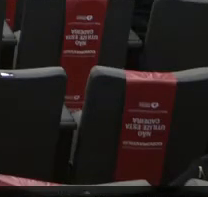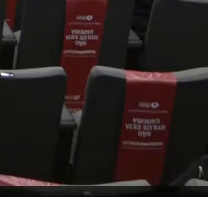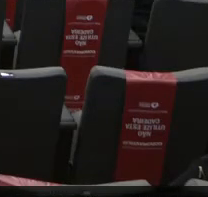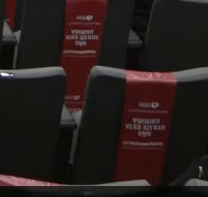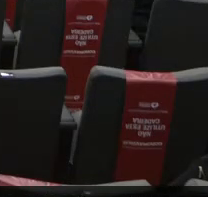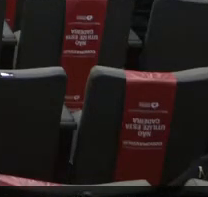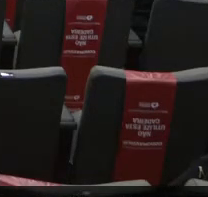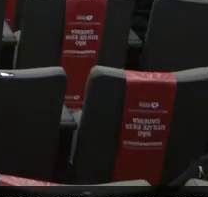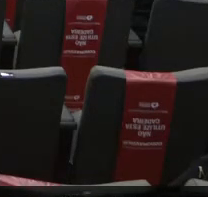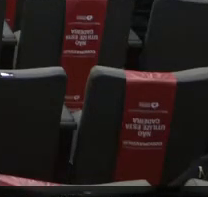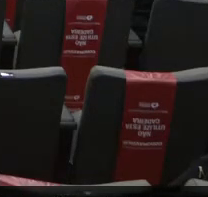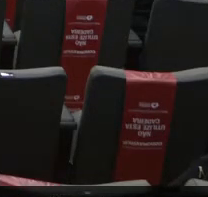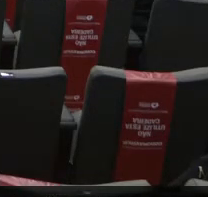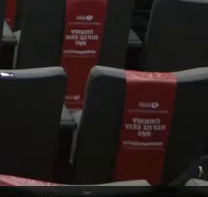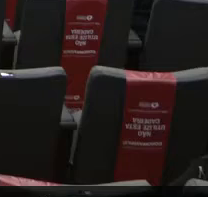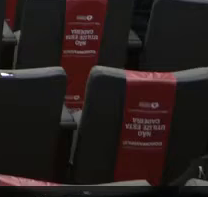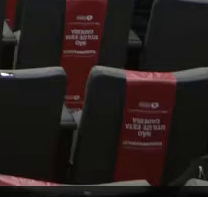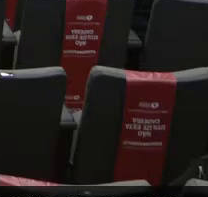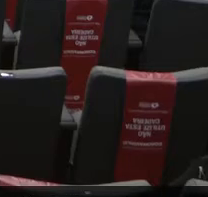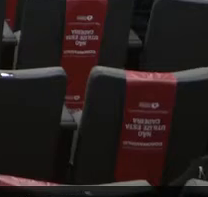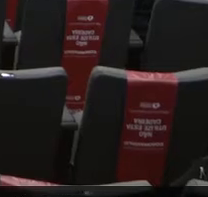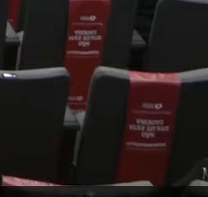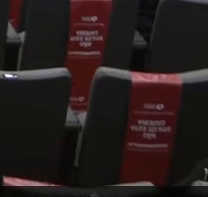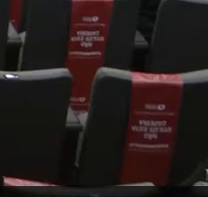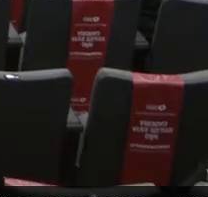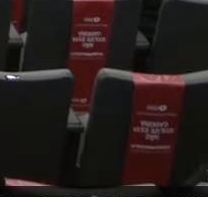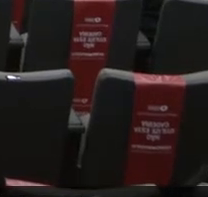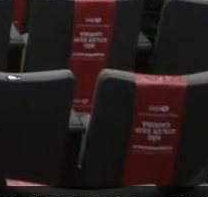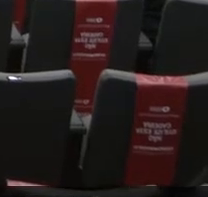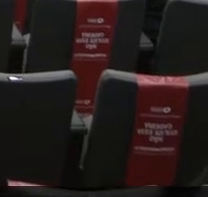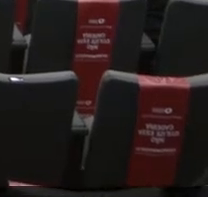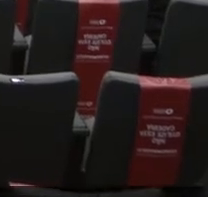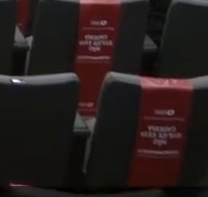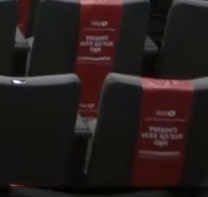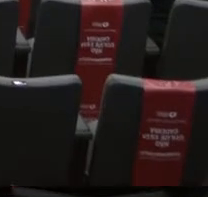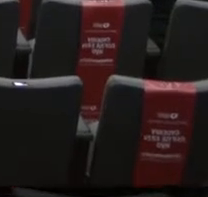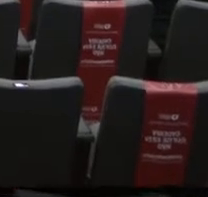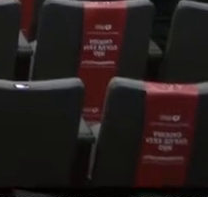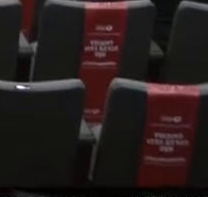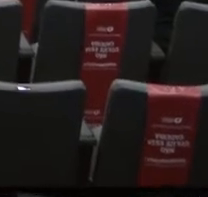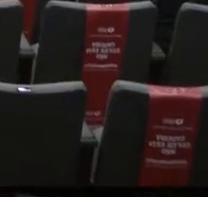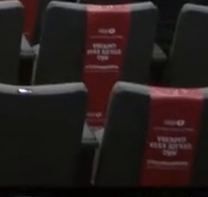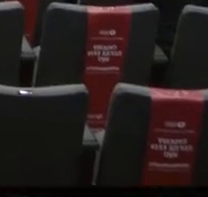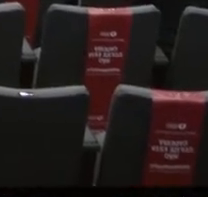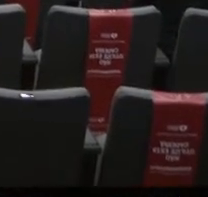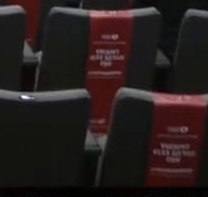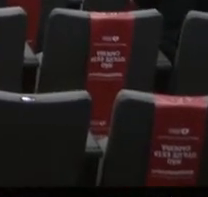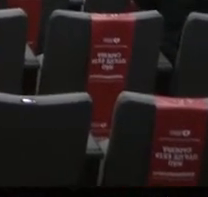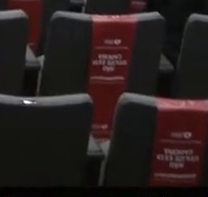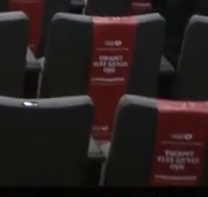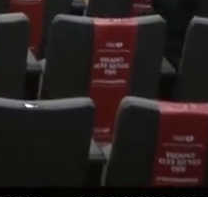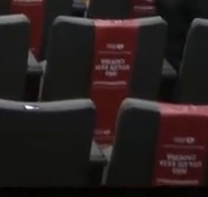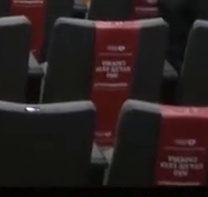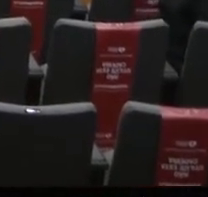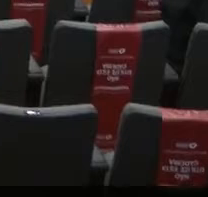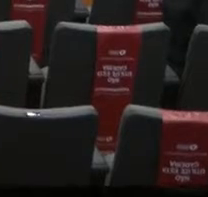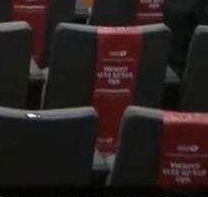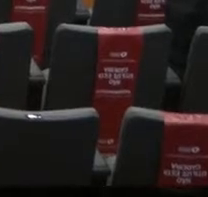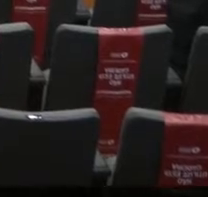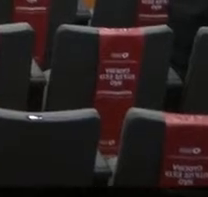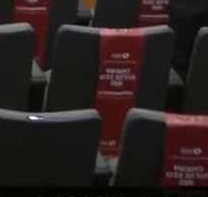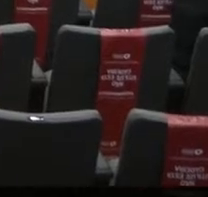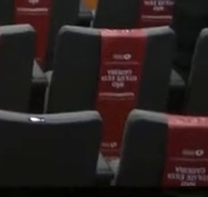que deu origem a este debate a e agora convidamos a tomar assento à mesa